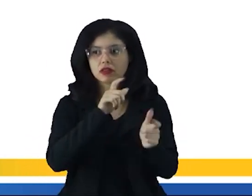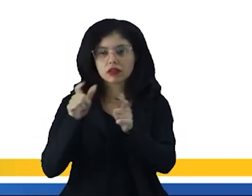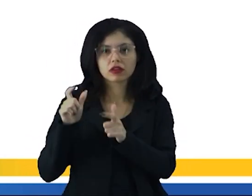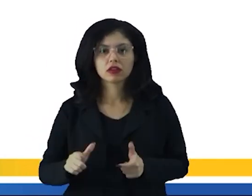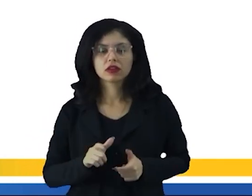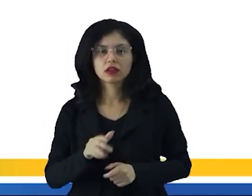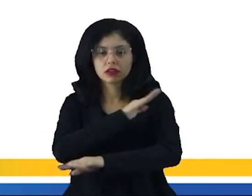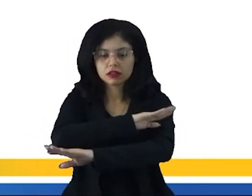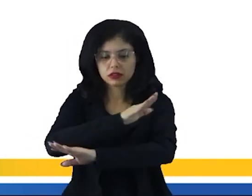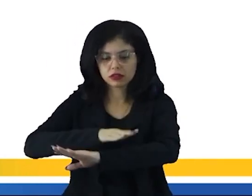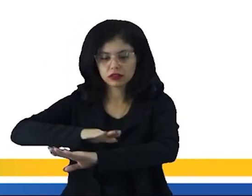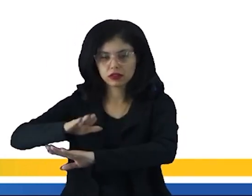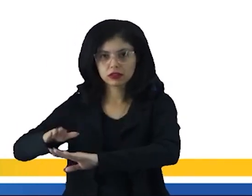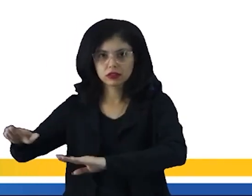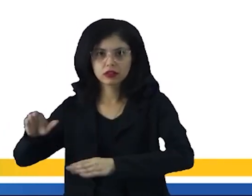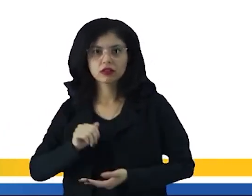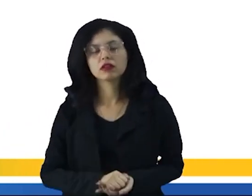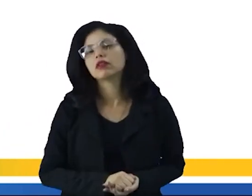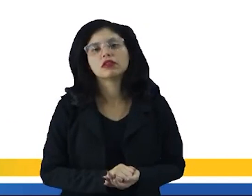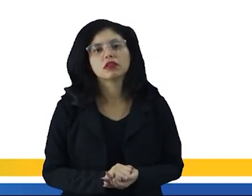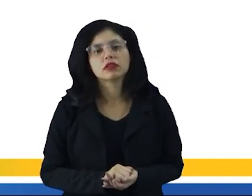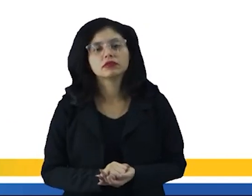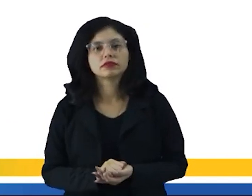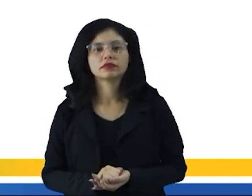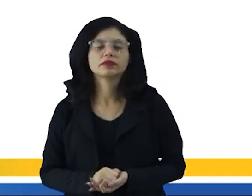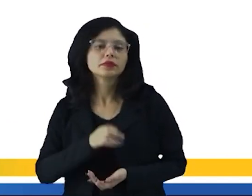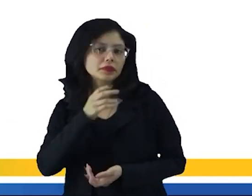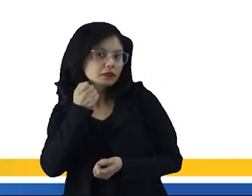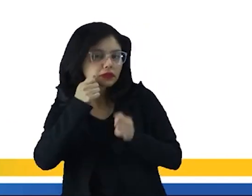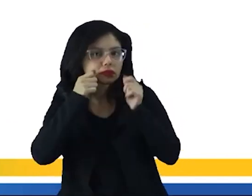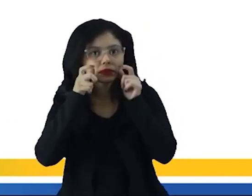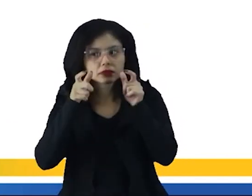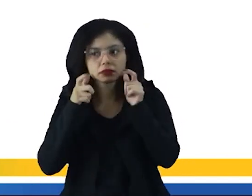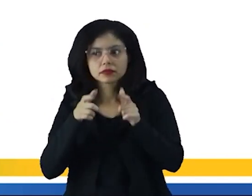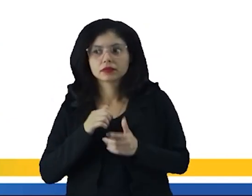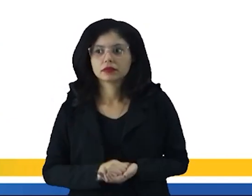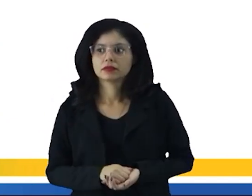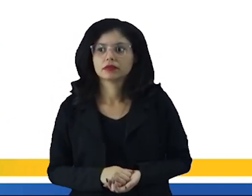áreas de planícies. Isso é bom a gente observar.